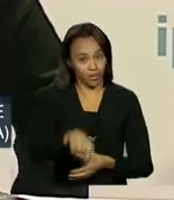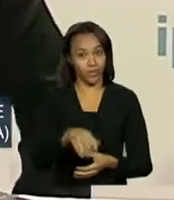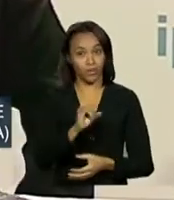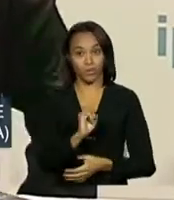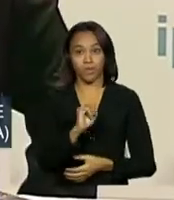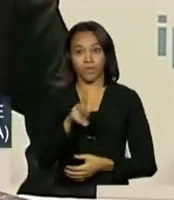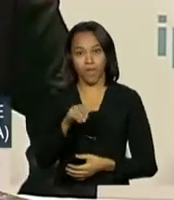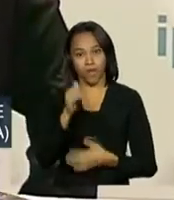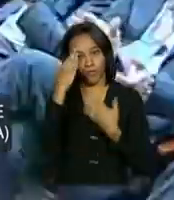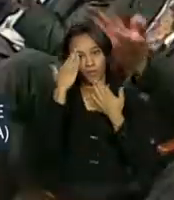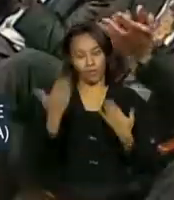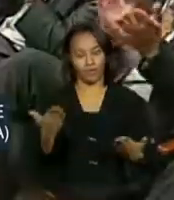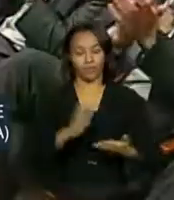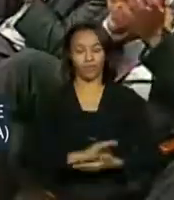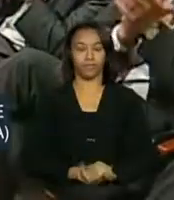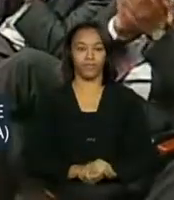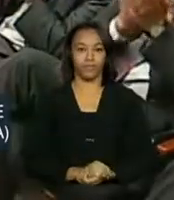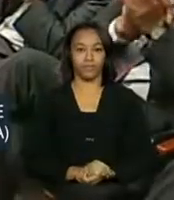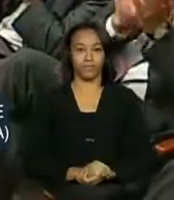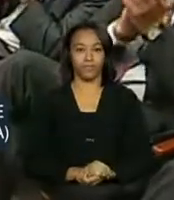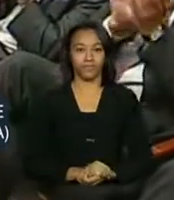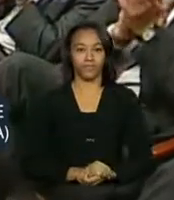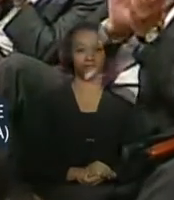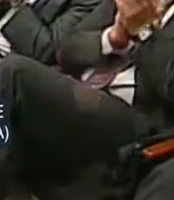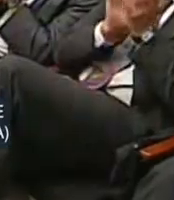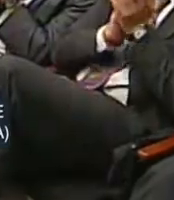Muito obrigado.